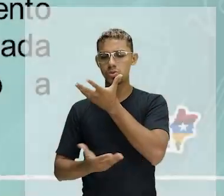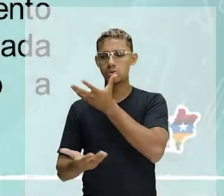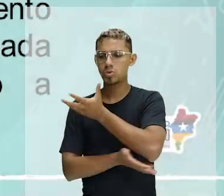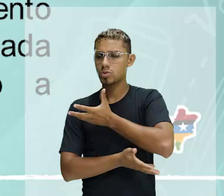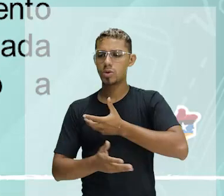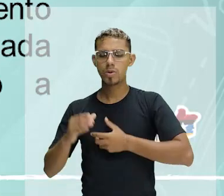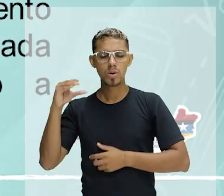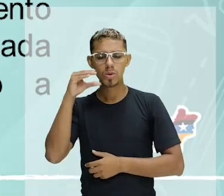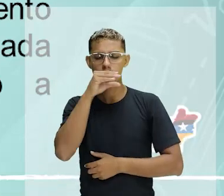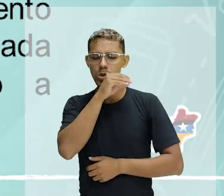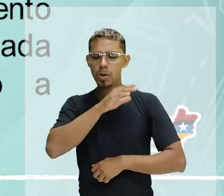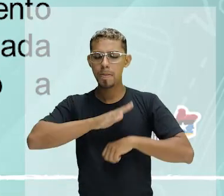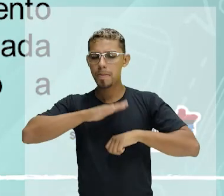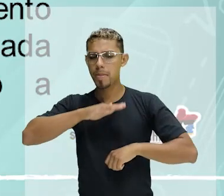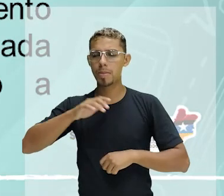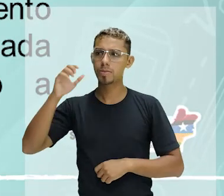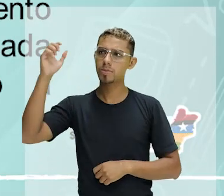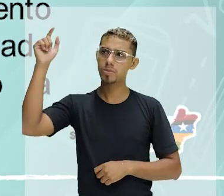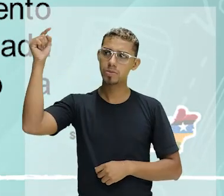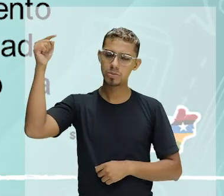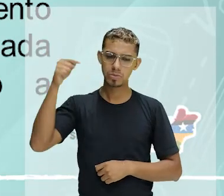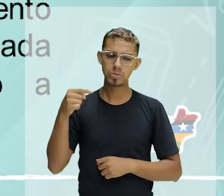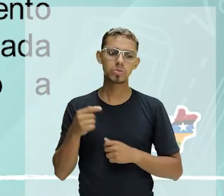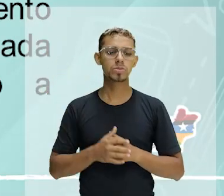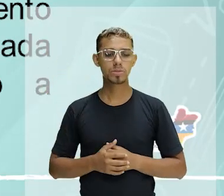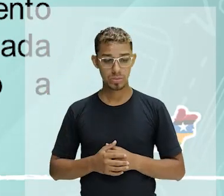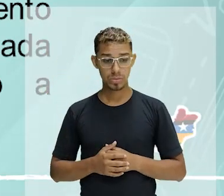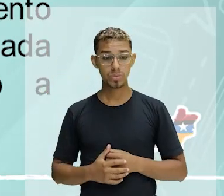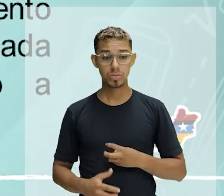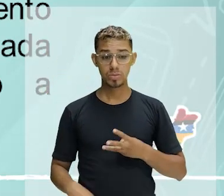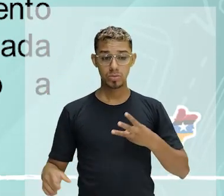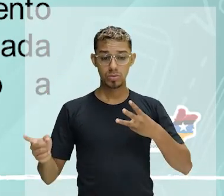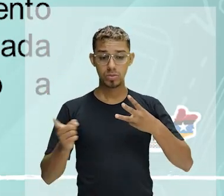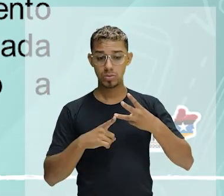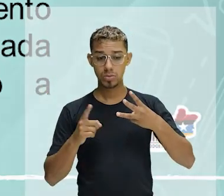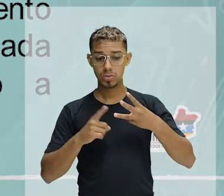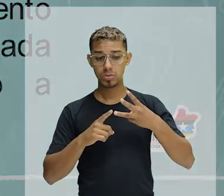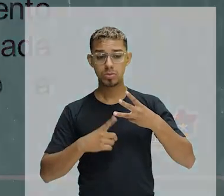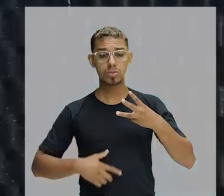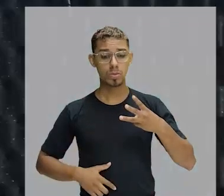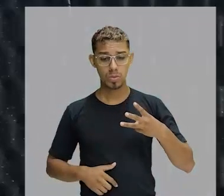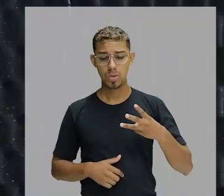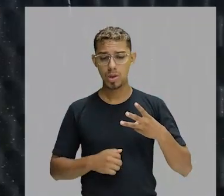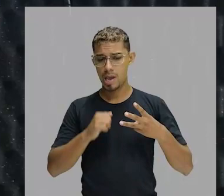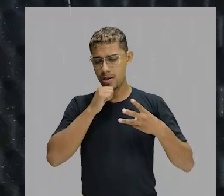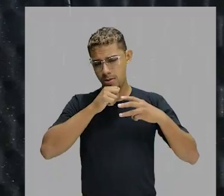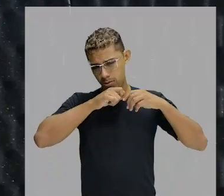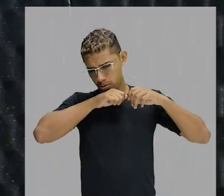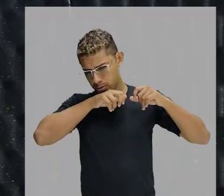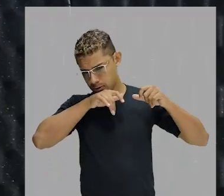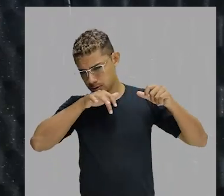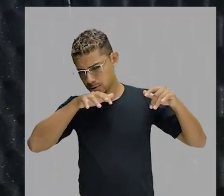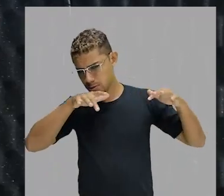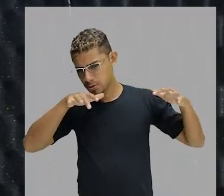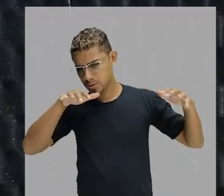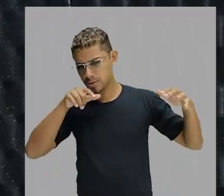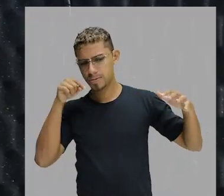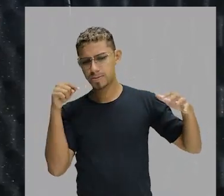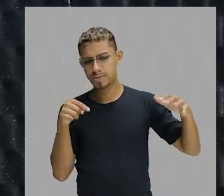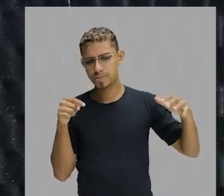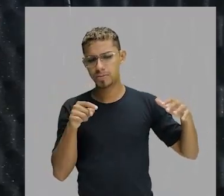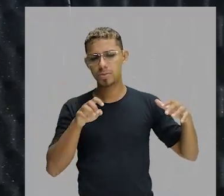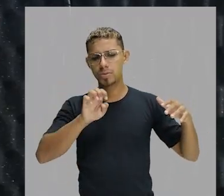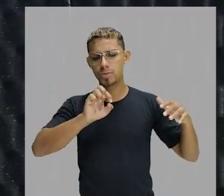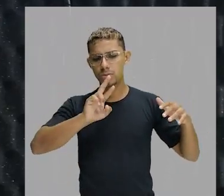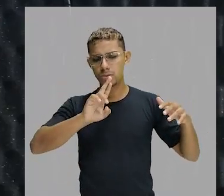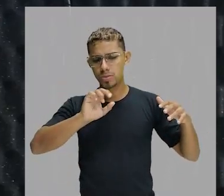é verdadeiro, galera. E para a gente finalizar com chave de ouro, né? O aumento do processo erosivo, ou seja, o aumento da